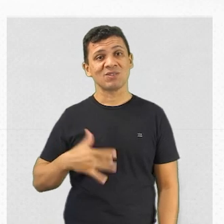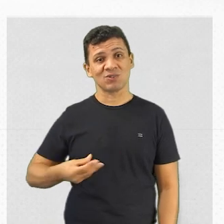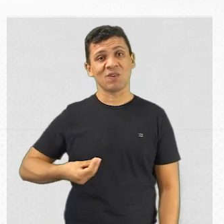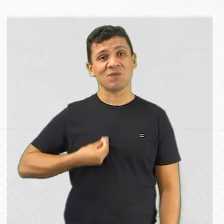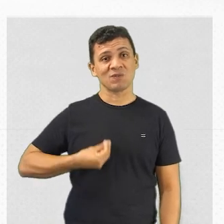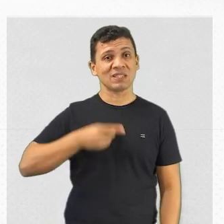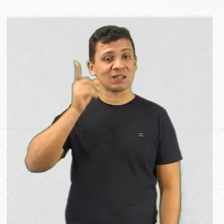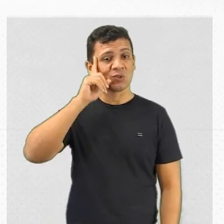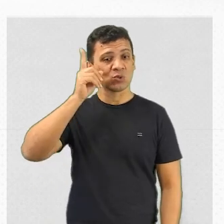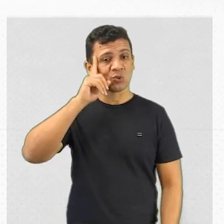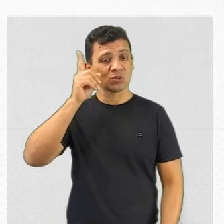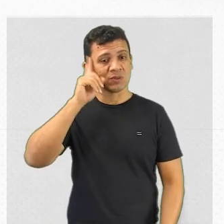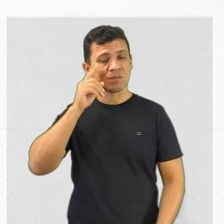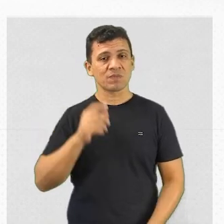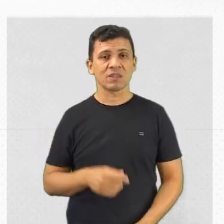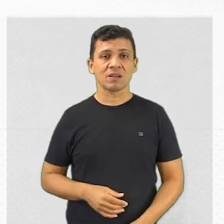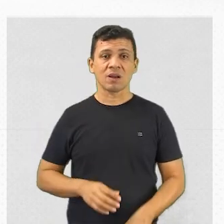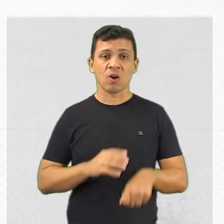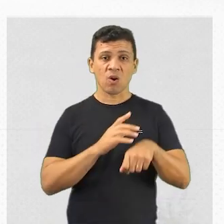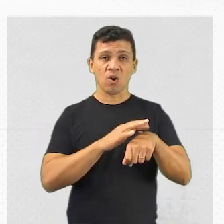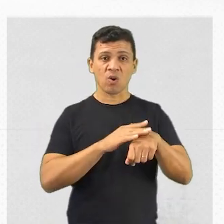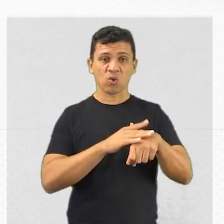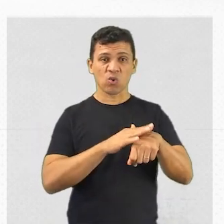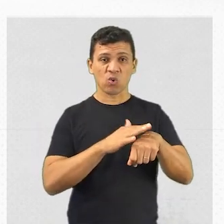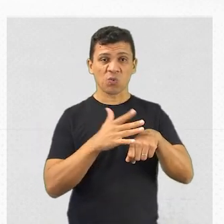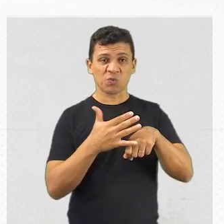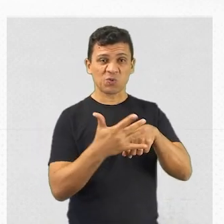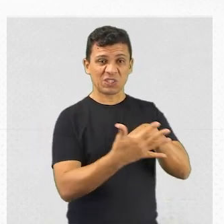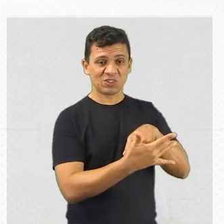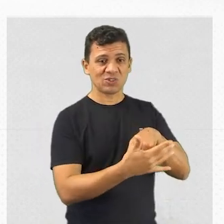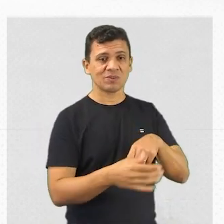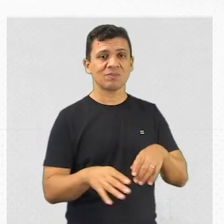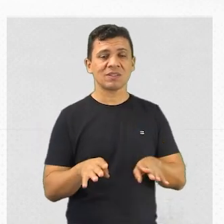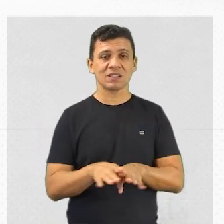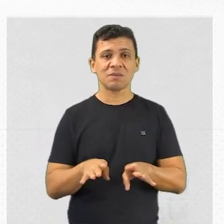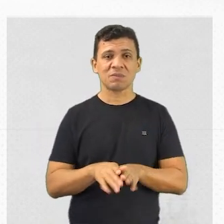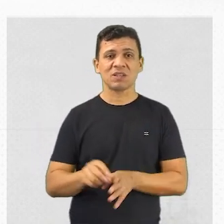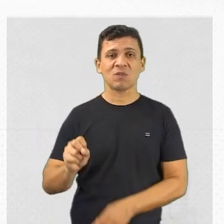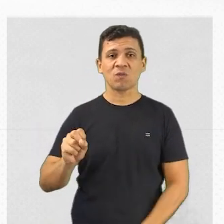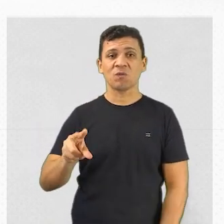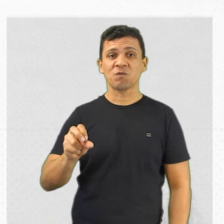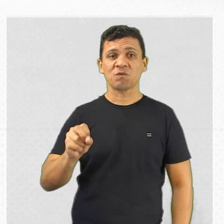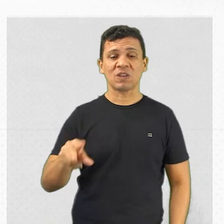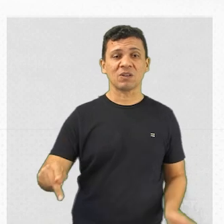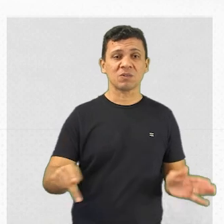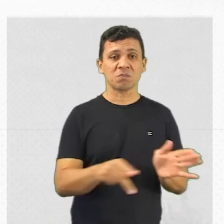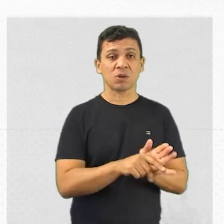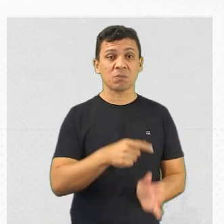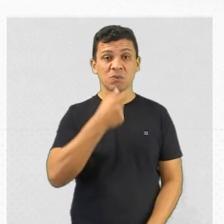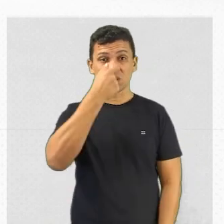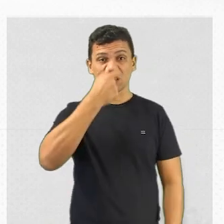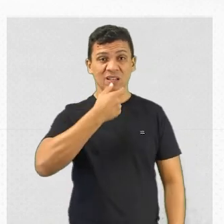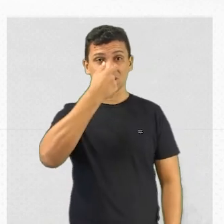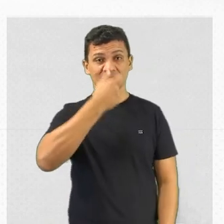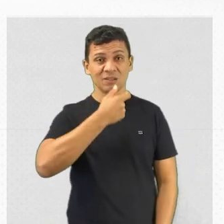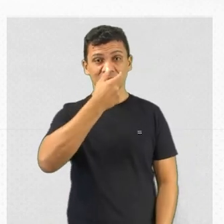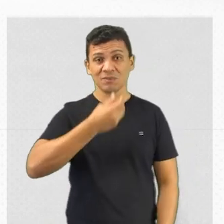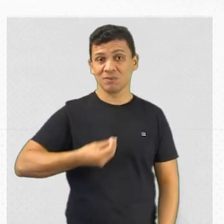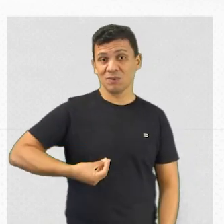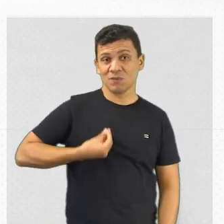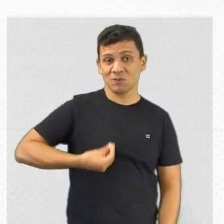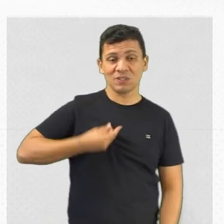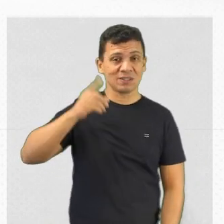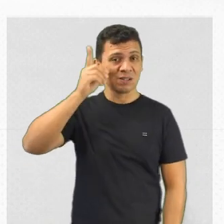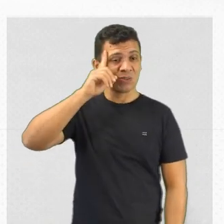por exemplo, a Covid, né? O vírus da influenza, que é o vírus da gripe, né? A gente sabe que está no nosso dia a dia.